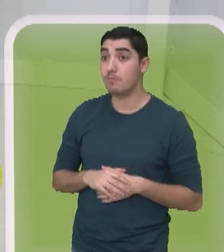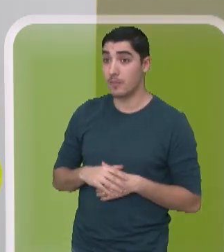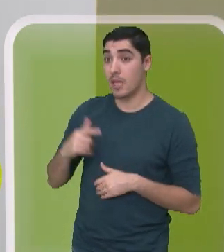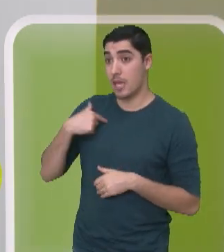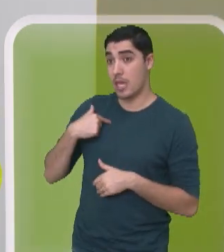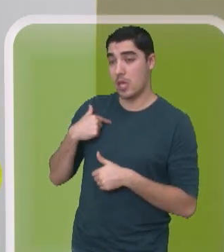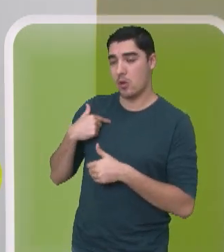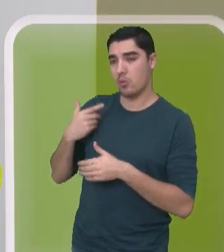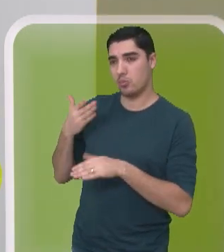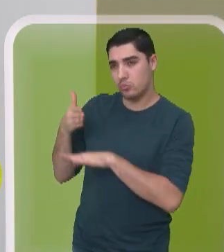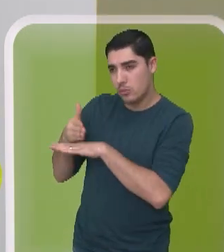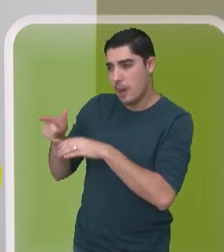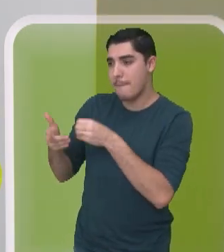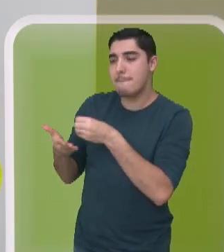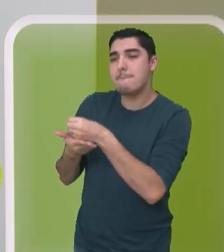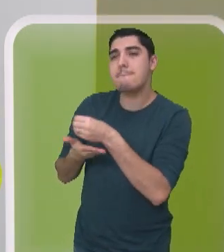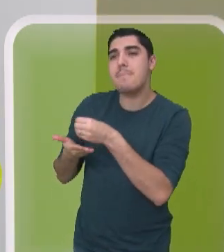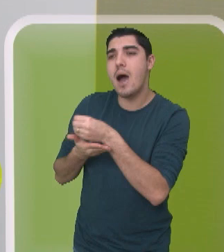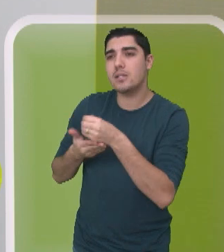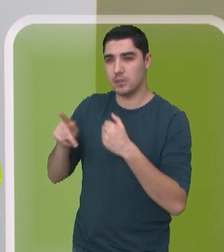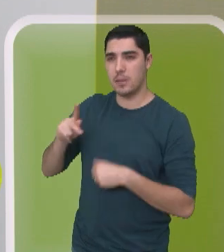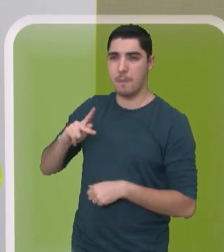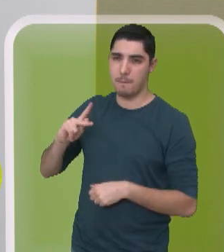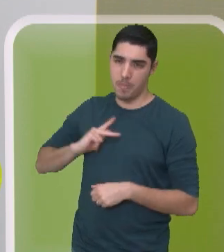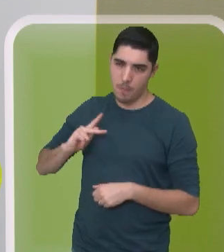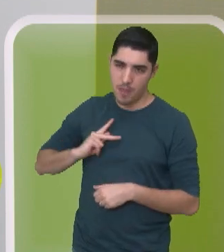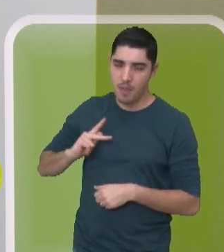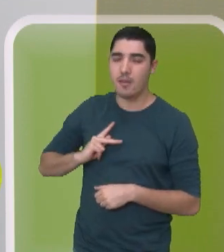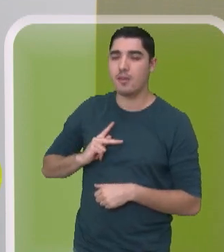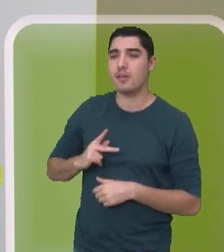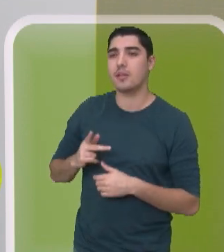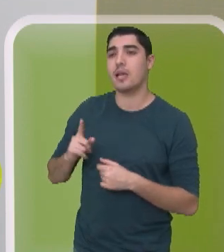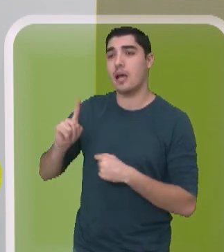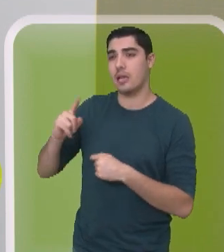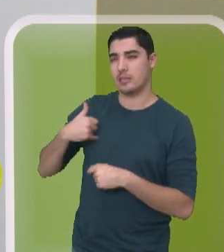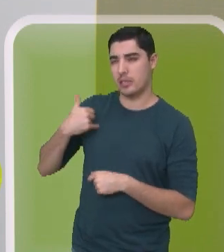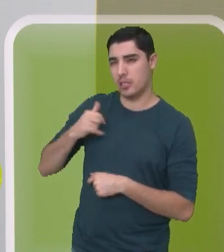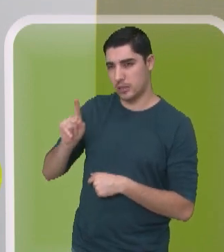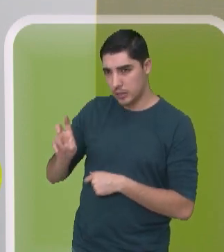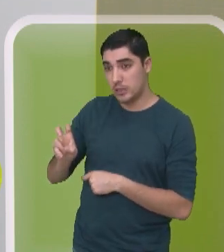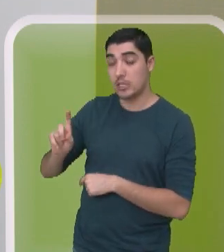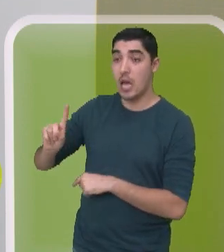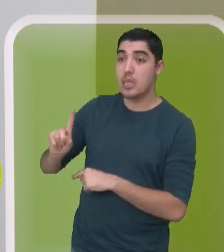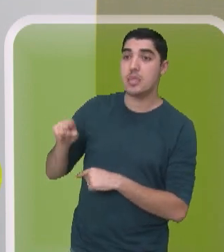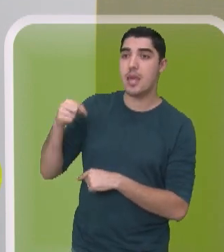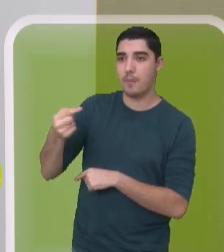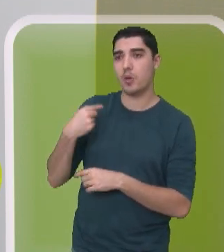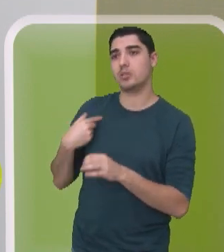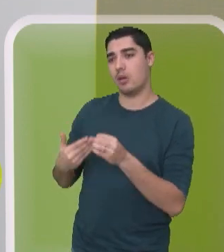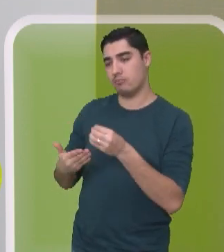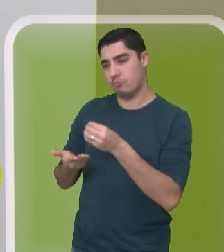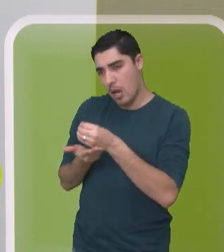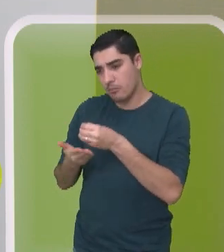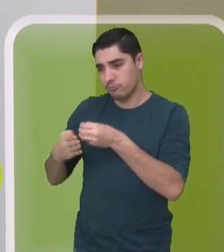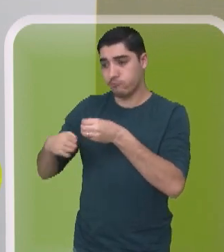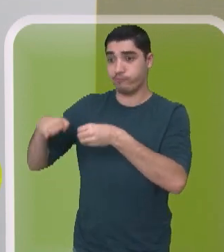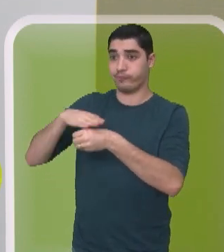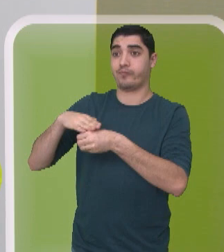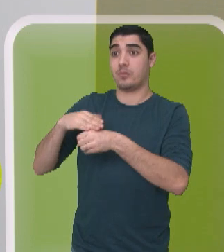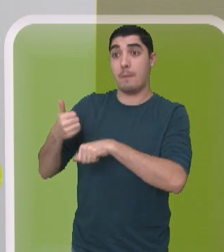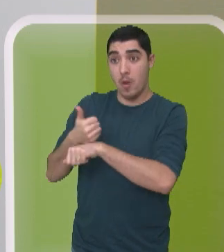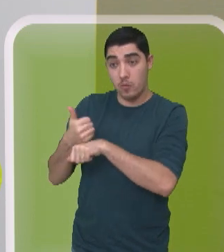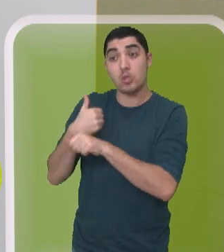Palmeiras, né? Fui no Sub-15 pro Palmeiras, depois joguei todas as categorias de base, me profissionalizei, cheguei a ficar no